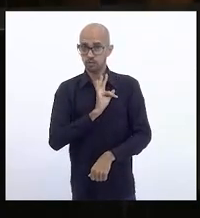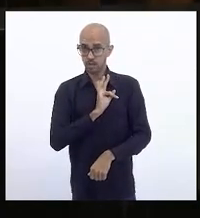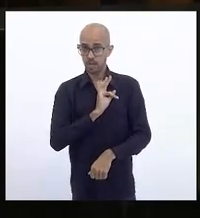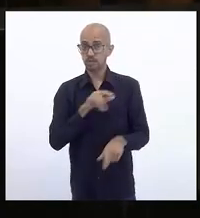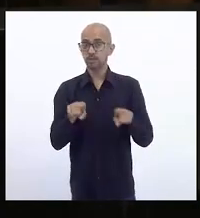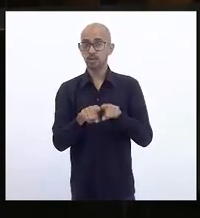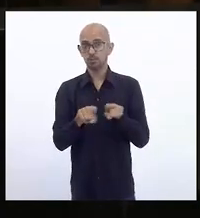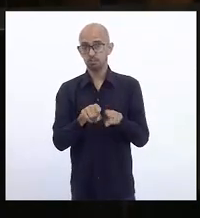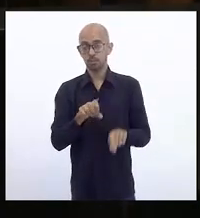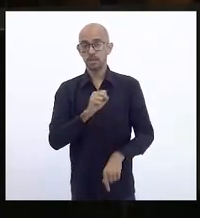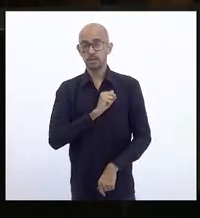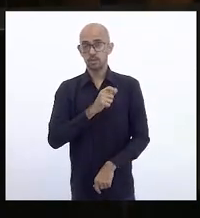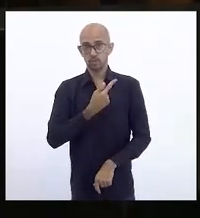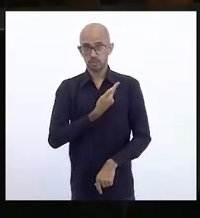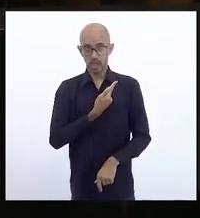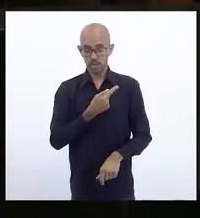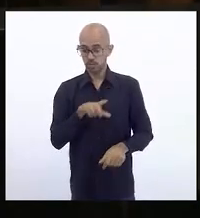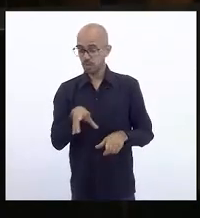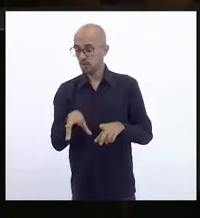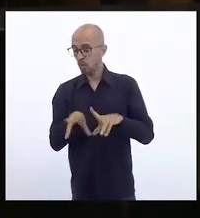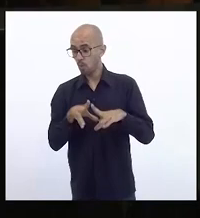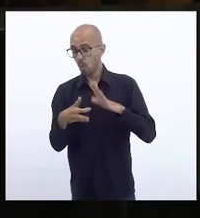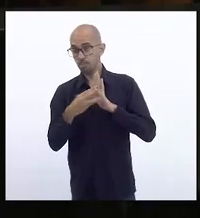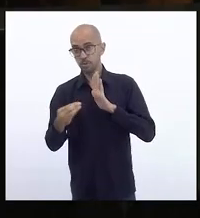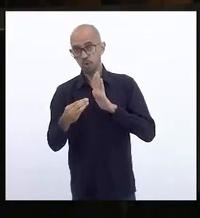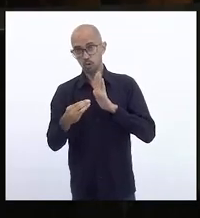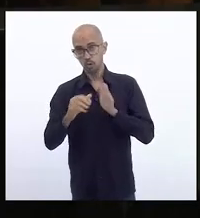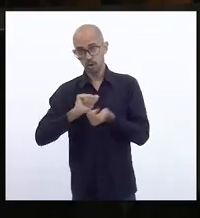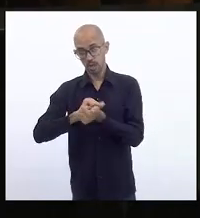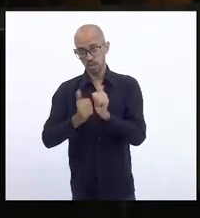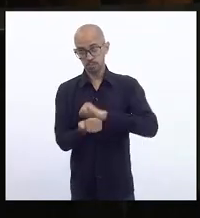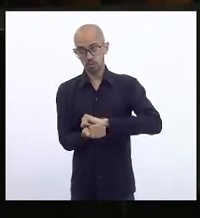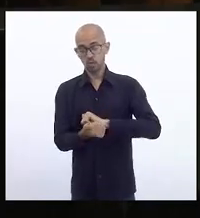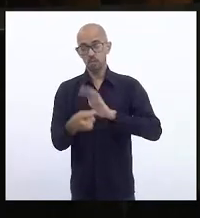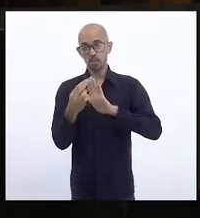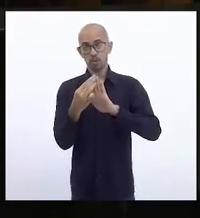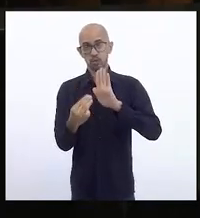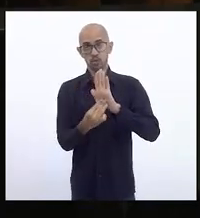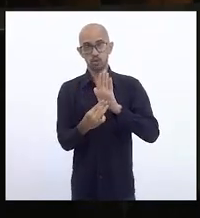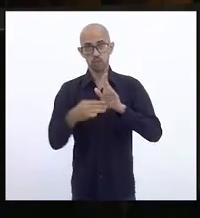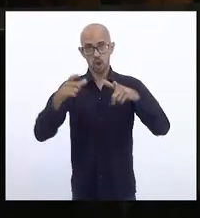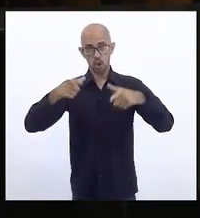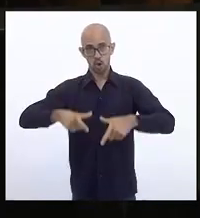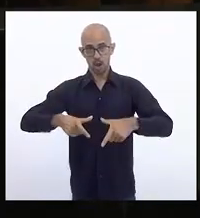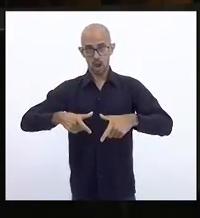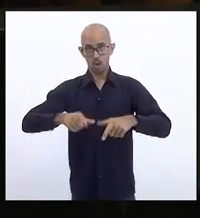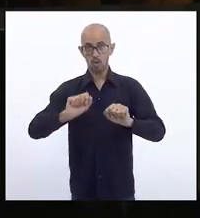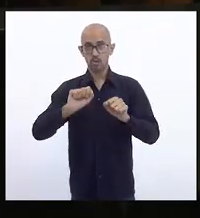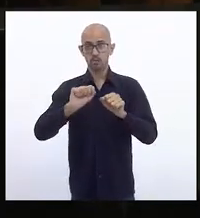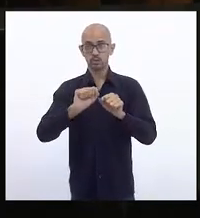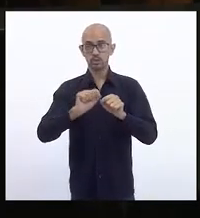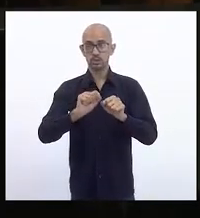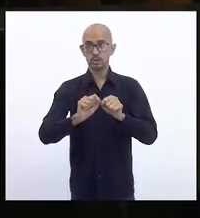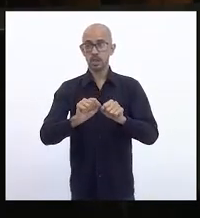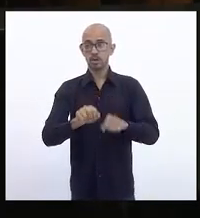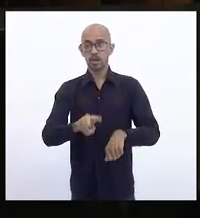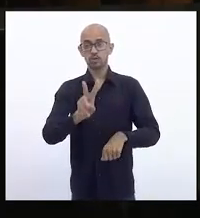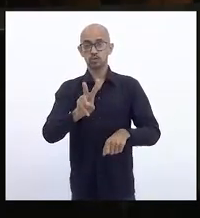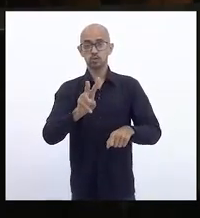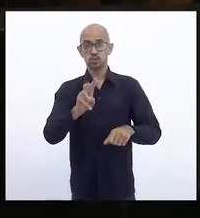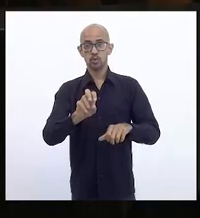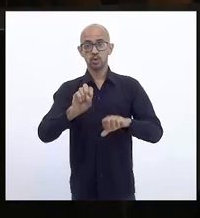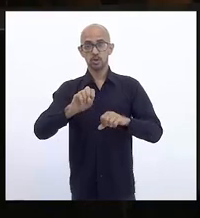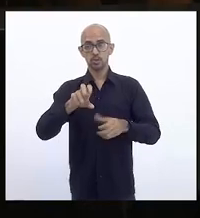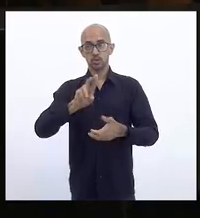metodologias locais da educação popular e transformaram as duas universidades de educação numa das duas maiores universidades de educação